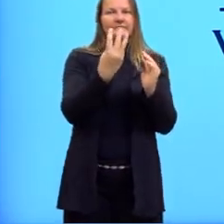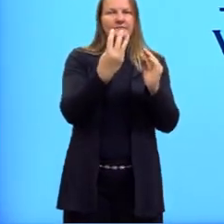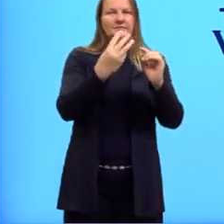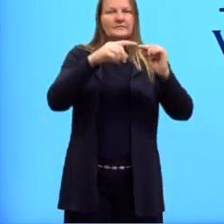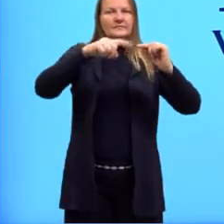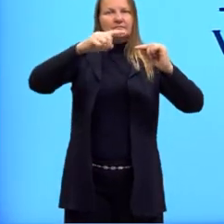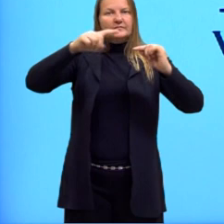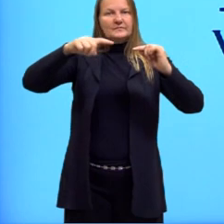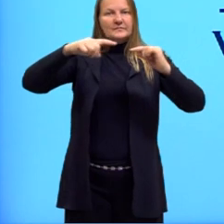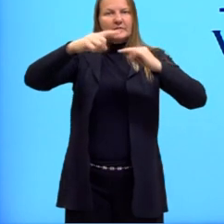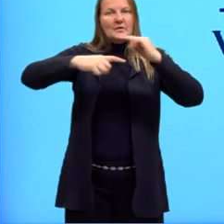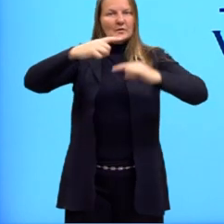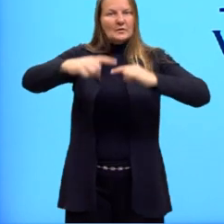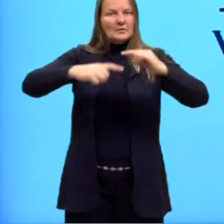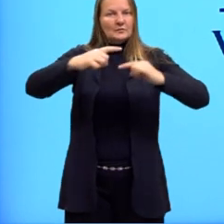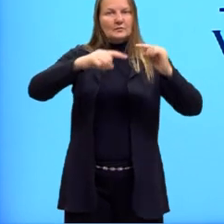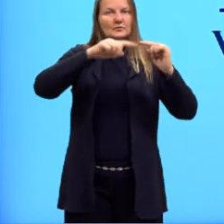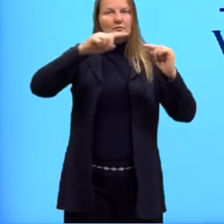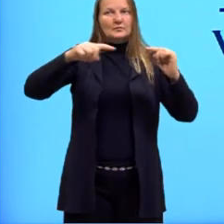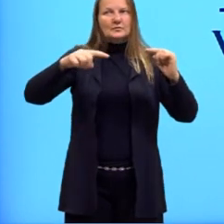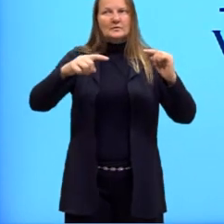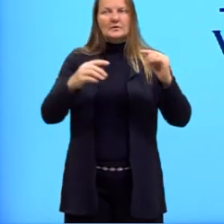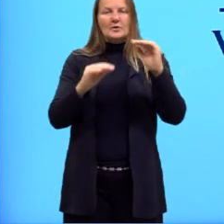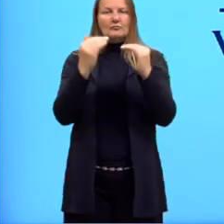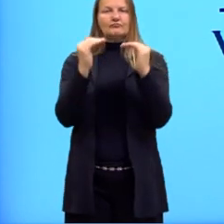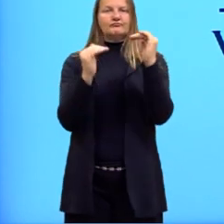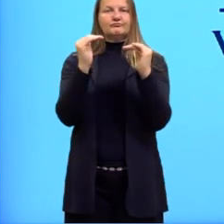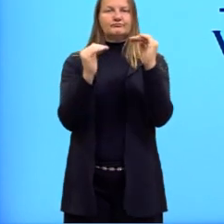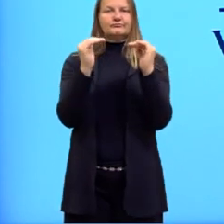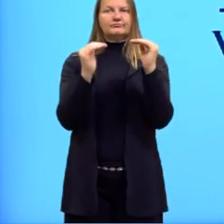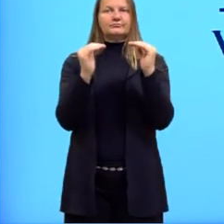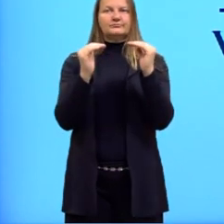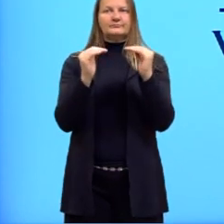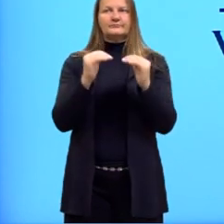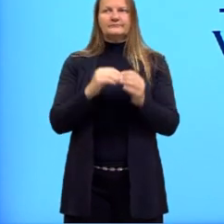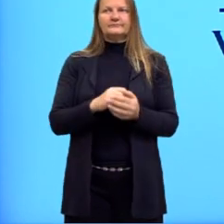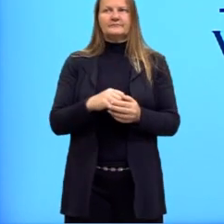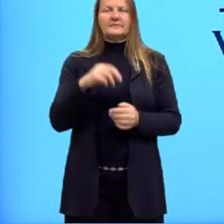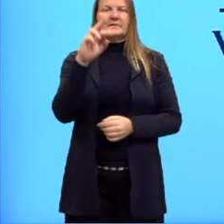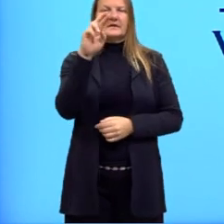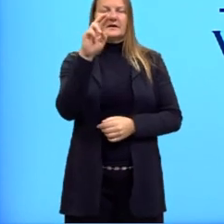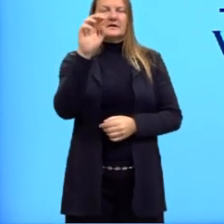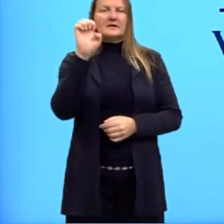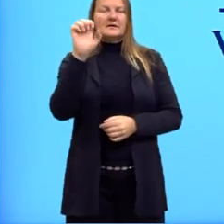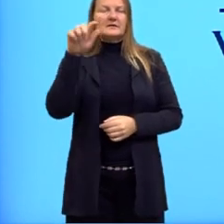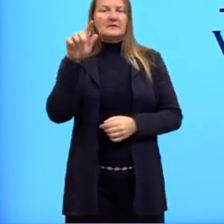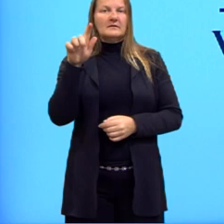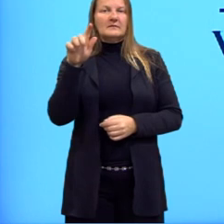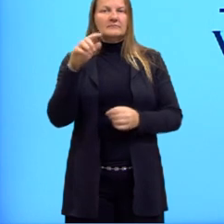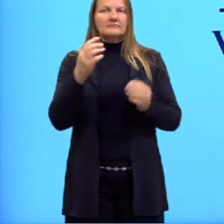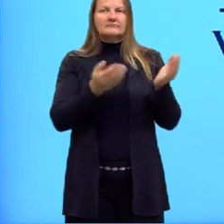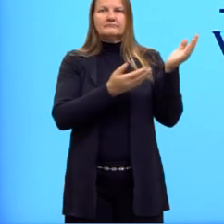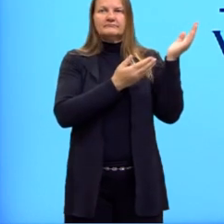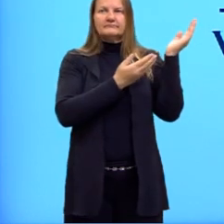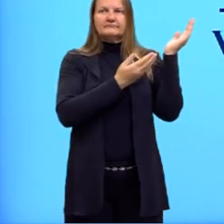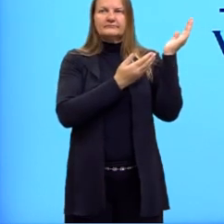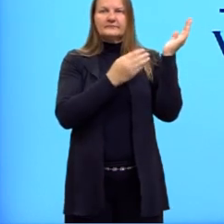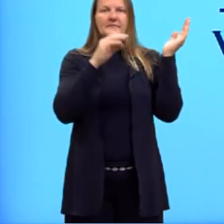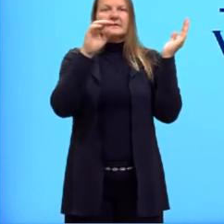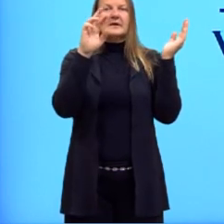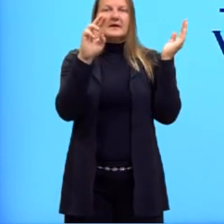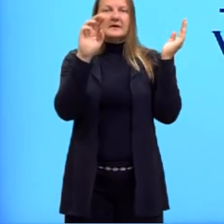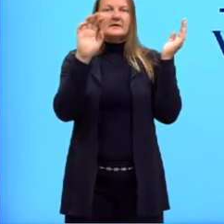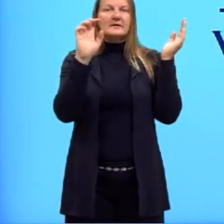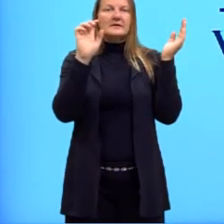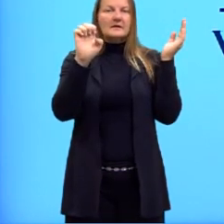e vou transformar em um resistor equivalente que esse R eq aqui em cima a mesma coisa que a gente